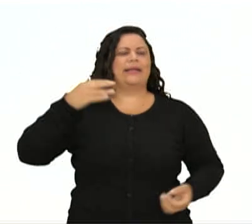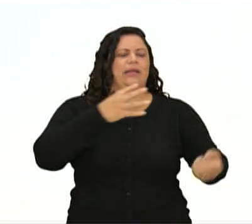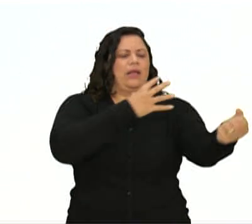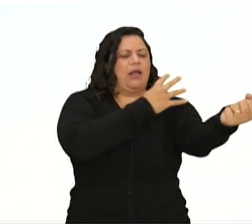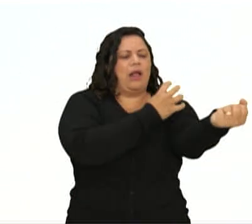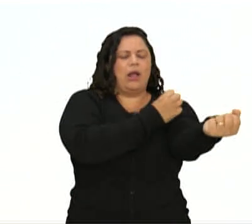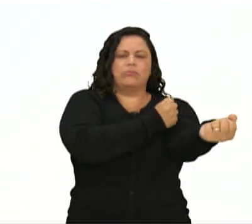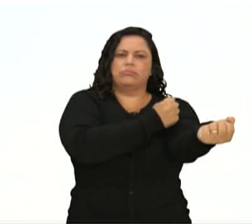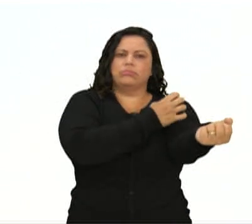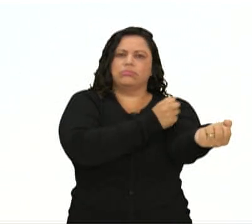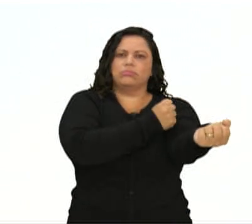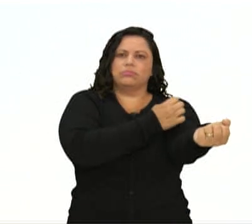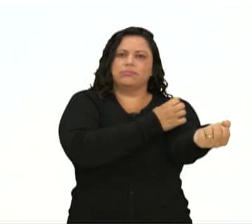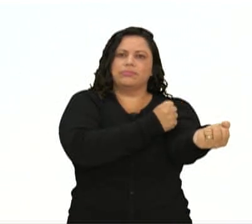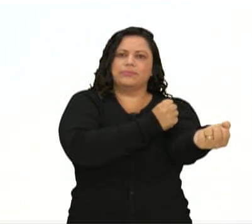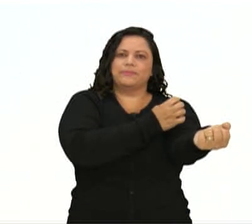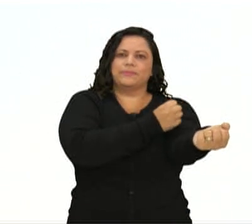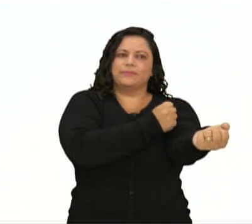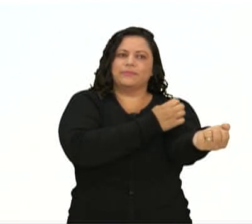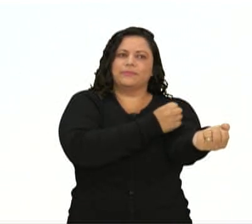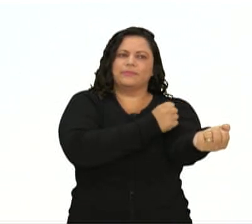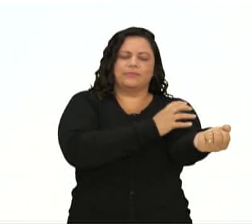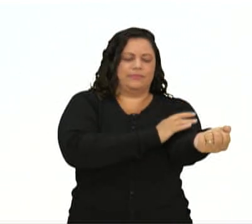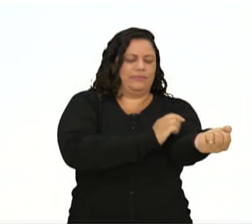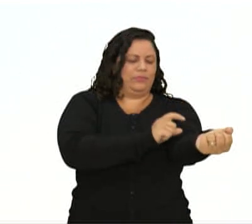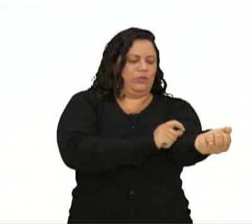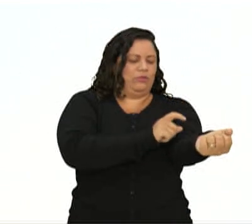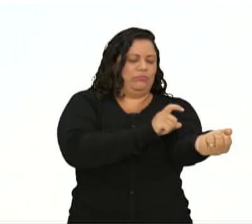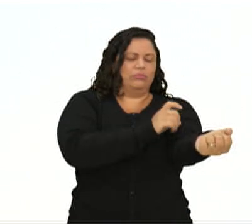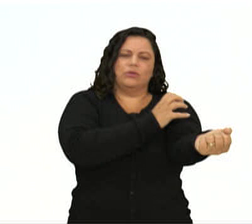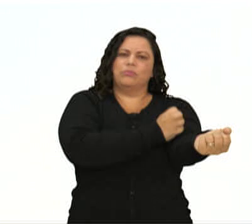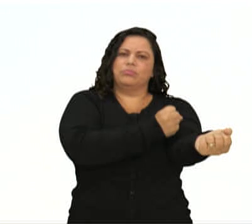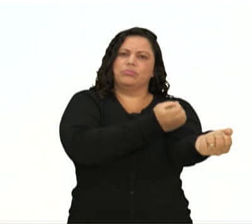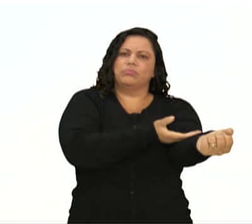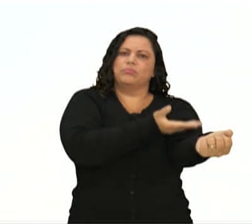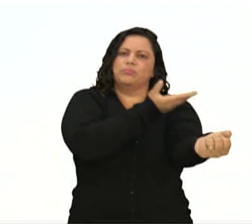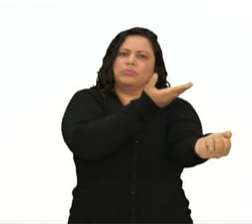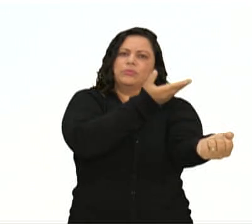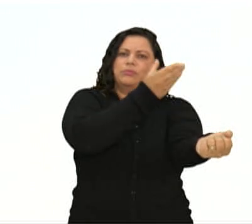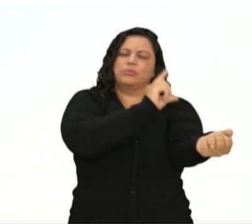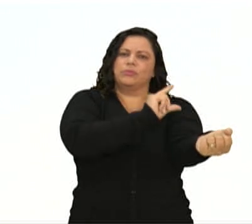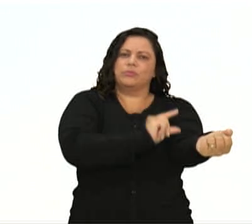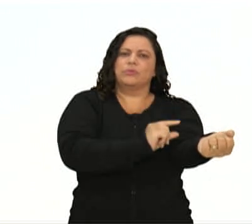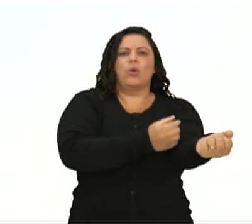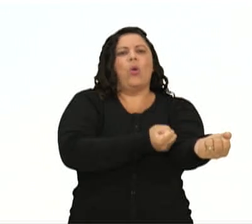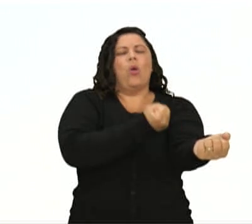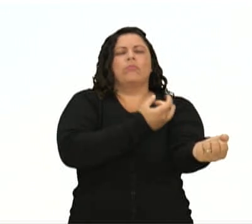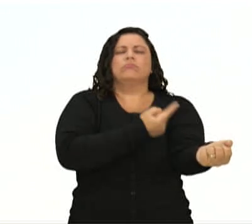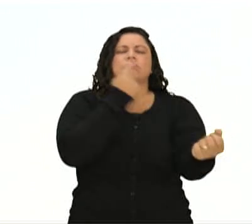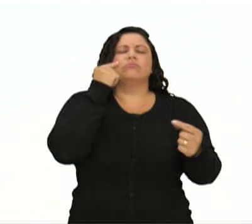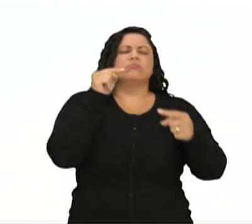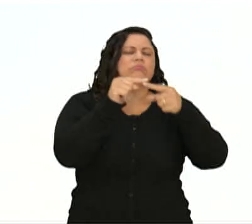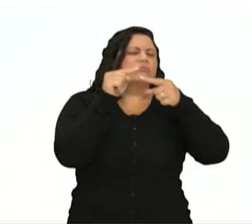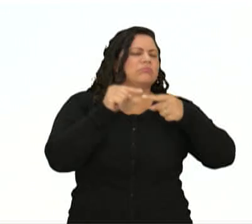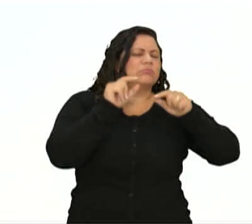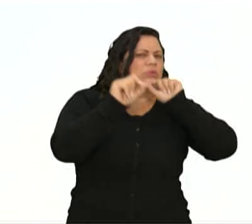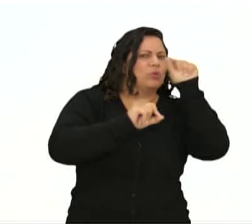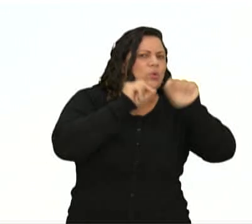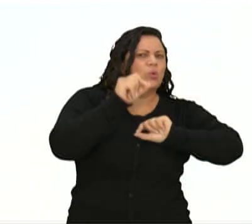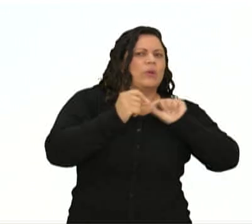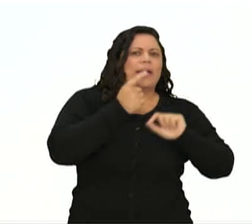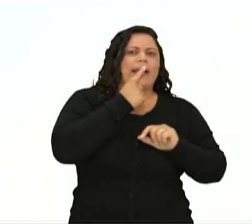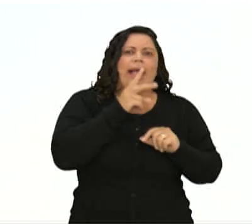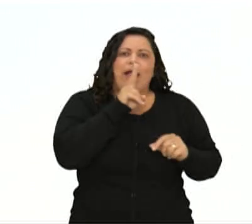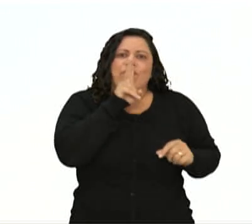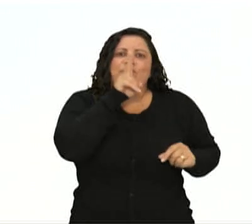arterial, tá? Então, a pressão arterial corresponde à força que o sangue entra, invade as artérias, né? Ou seja,